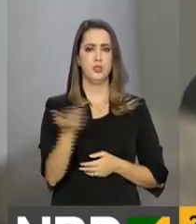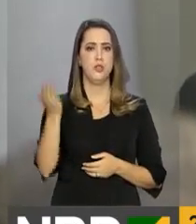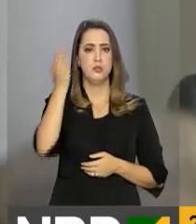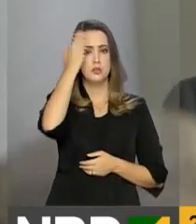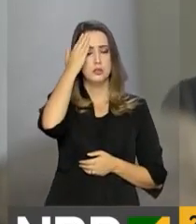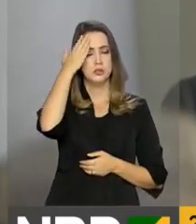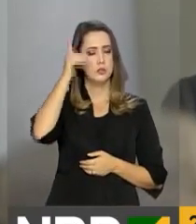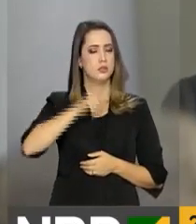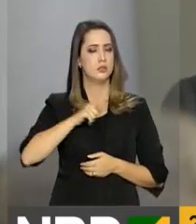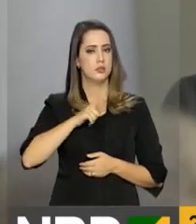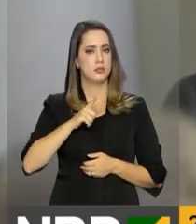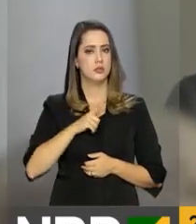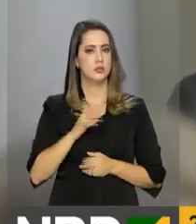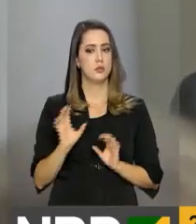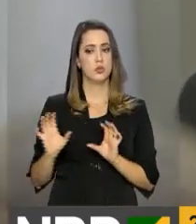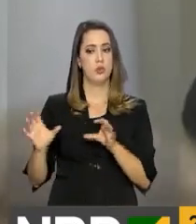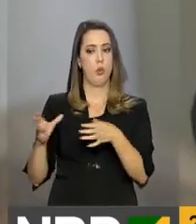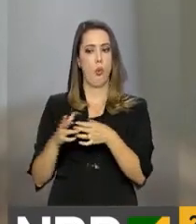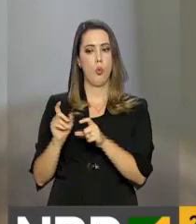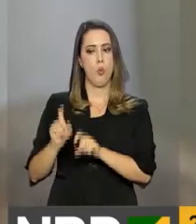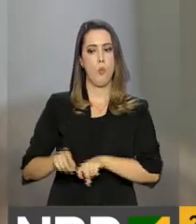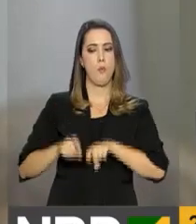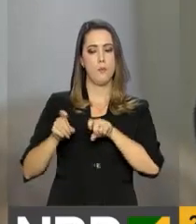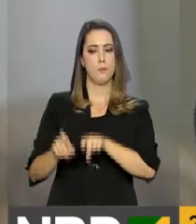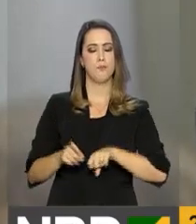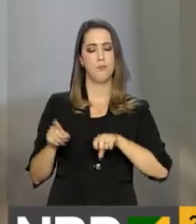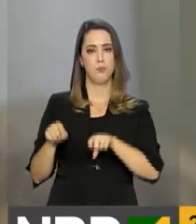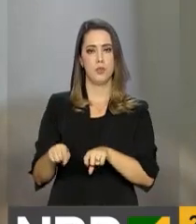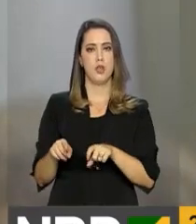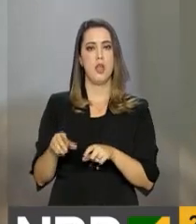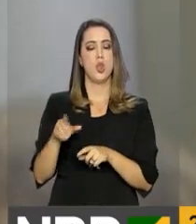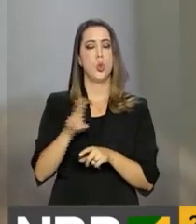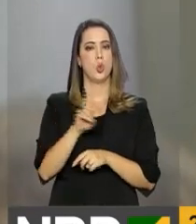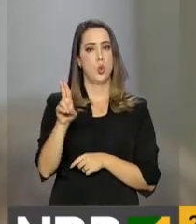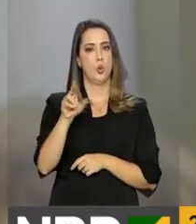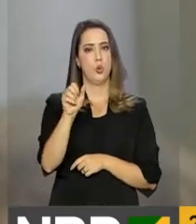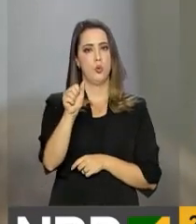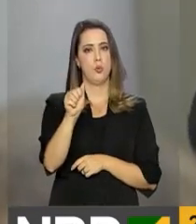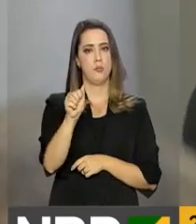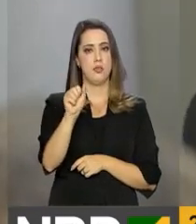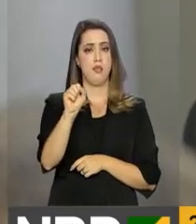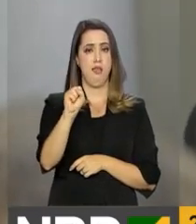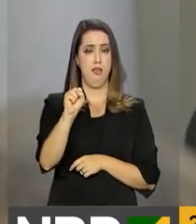que havia os chamados assentados, ou aqueles que ganhavam terrenos da reforma agrária.